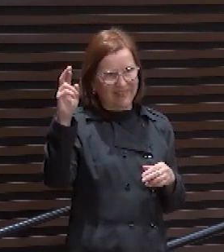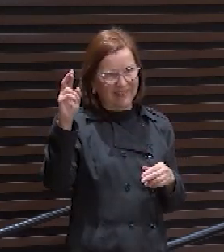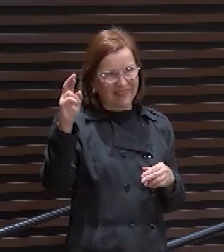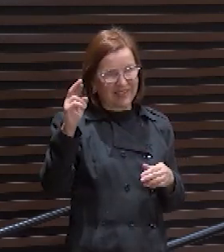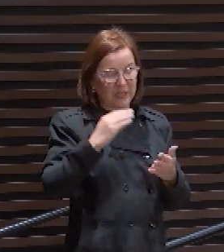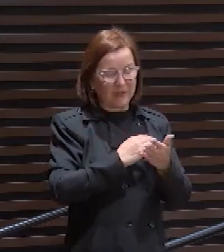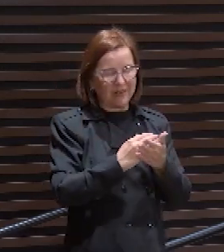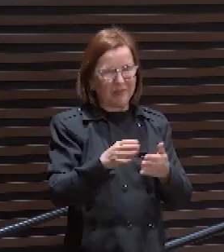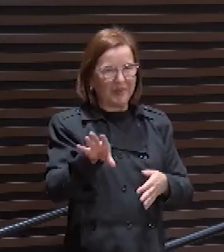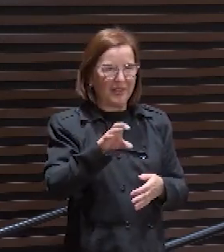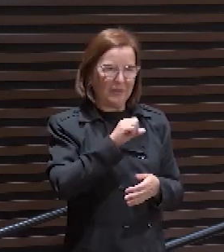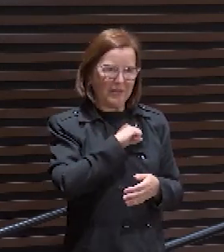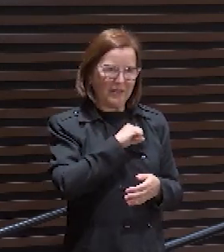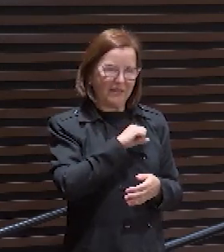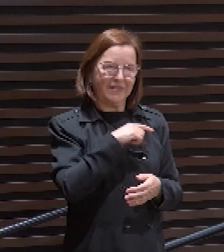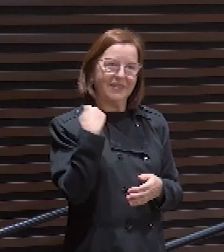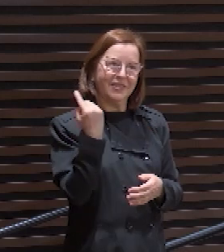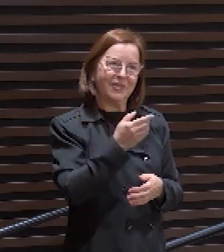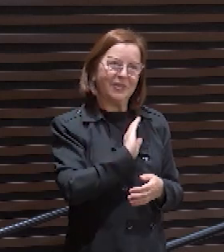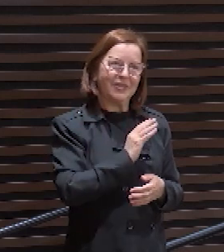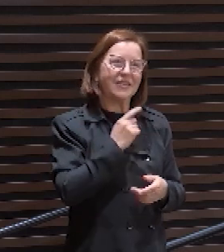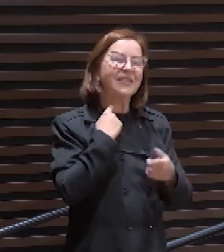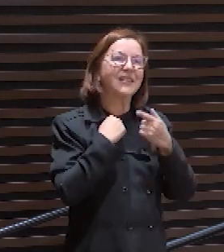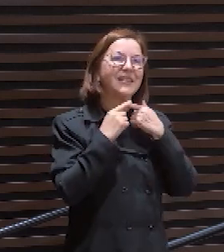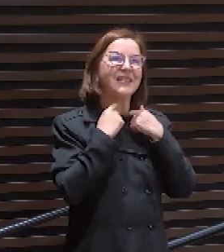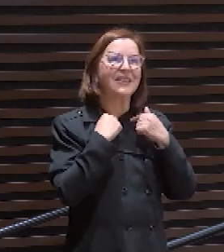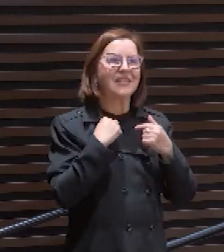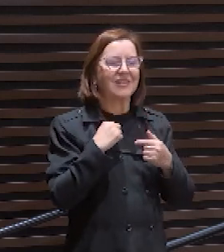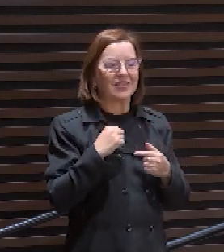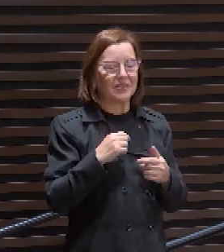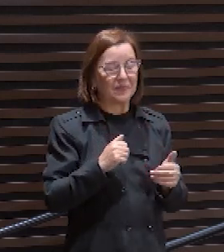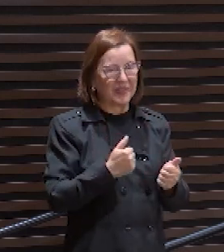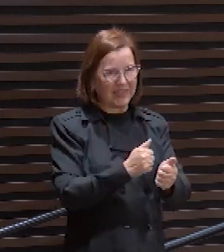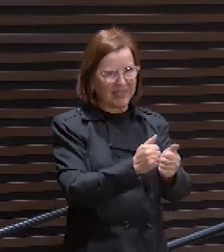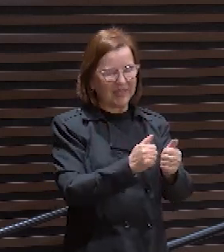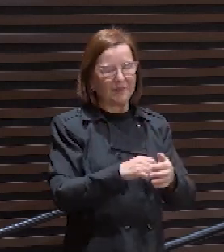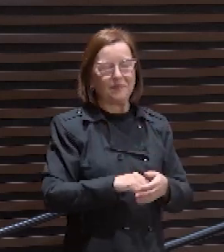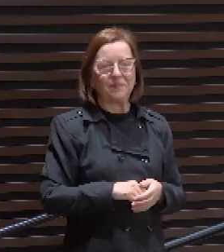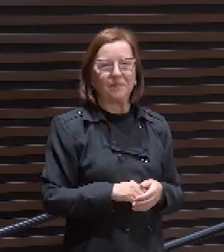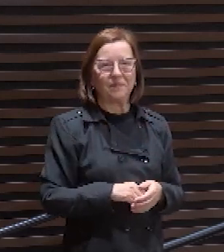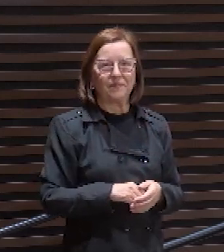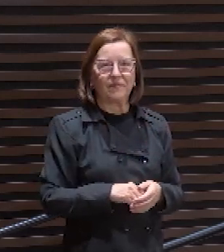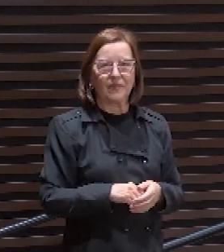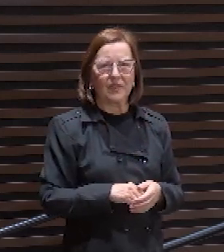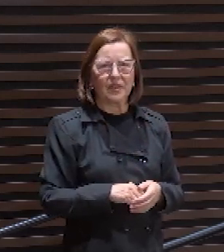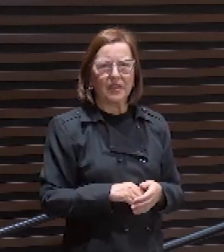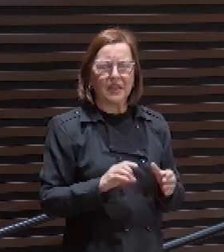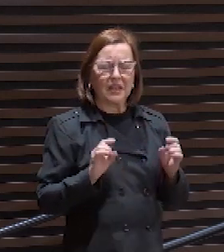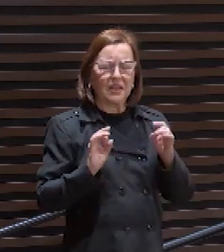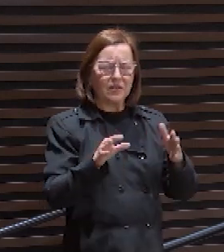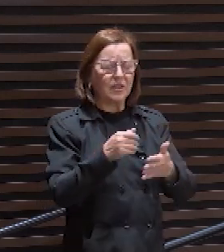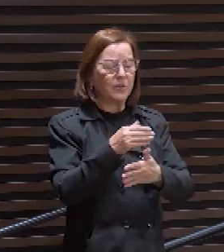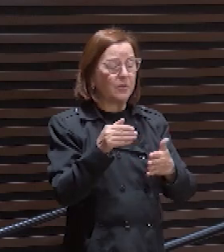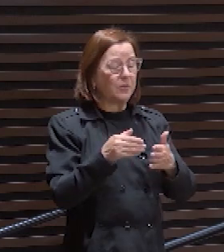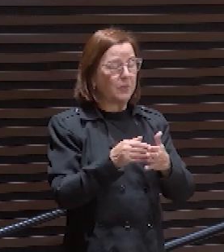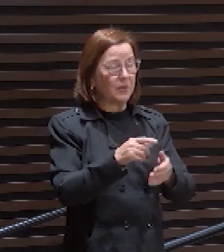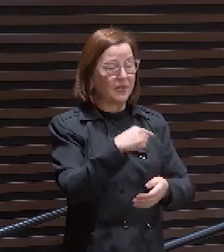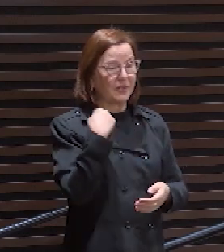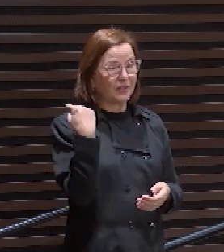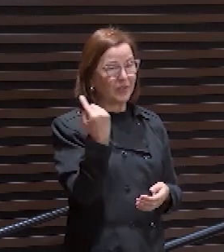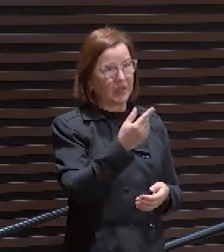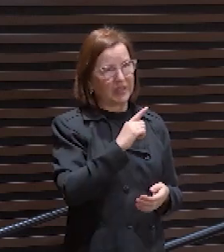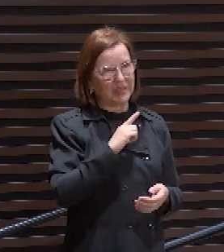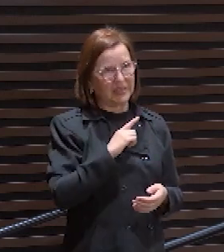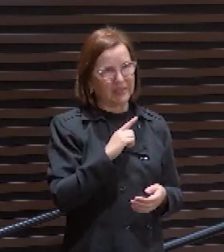isso. Só que renunciar a tudo que nós temos, irmãos, isso vai